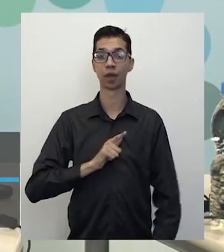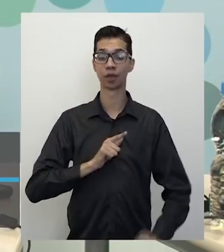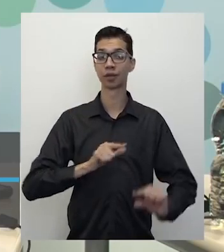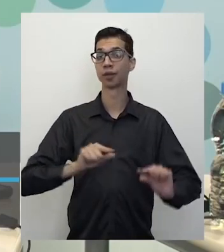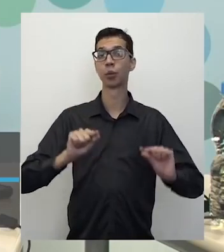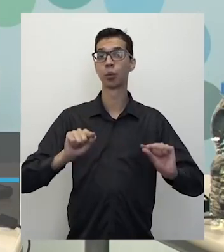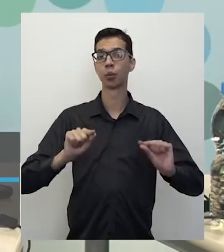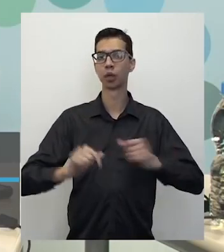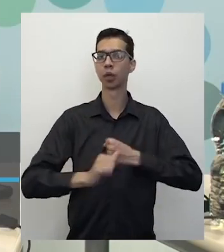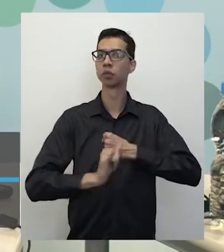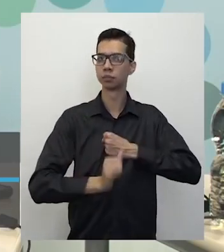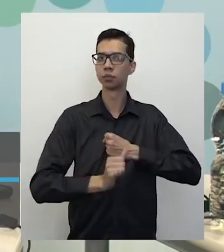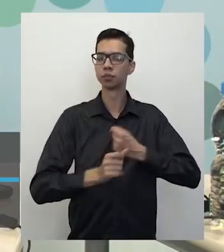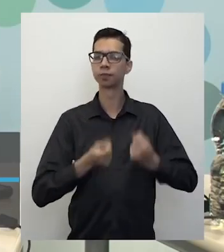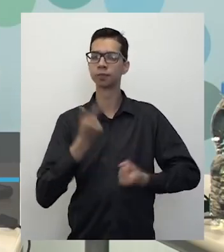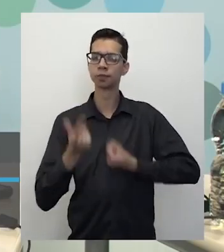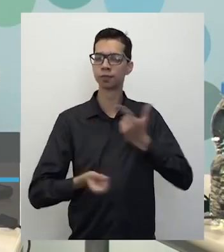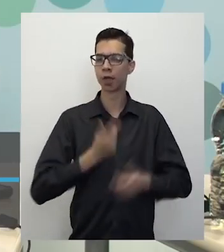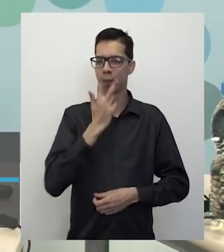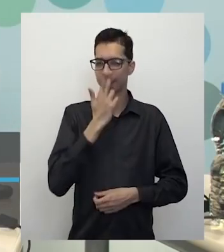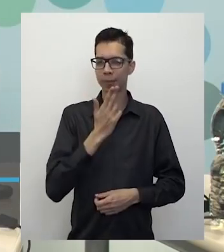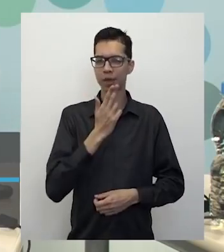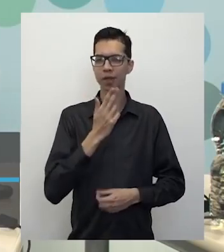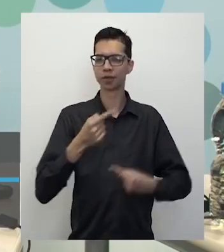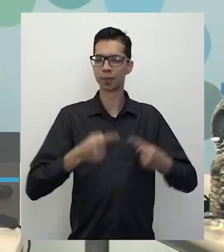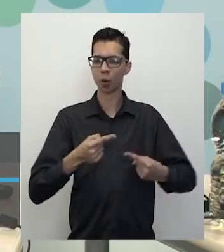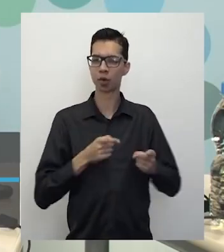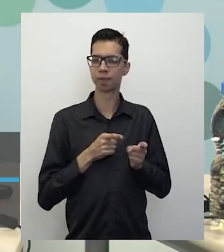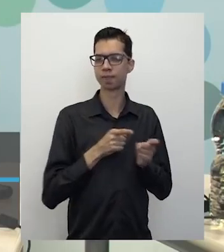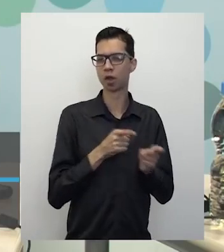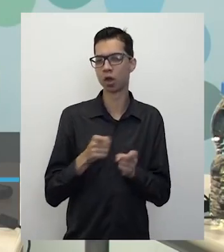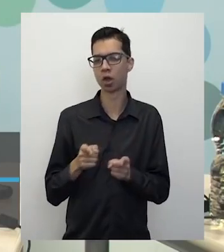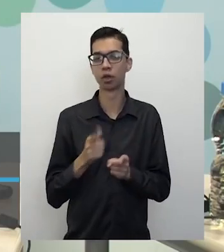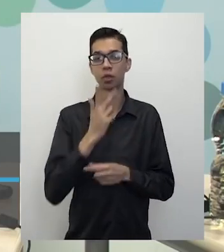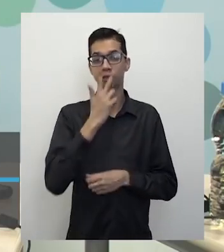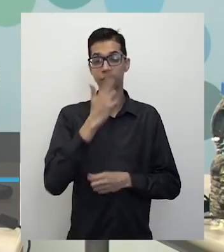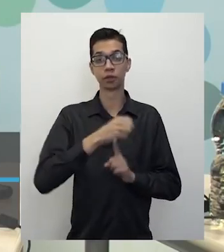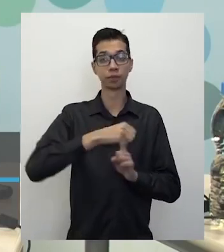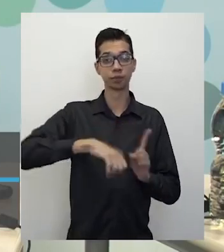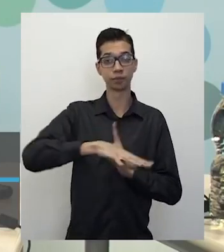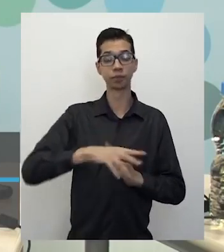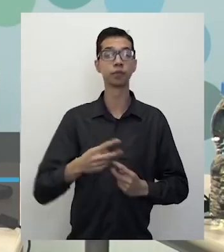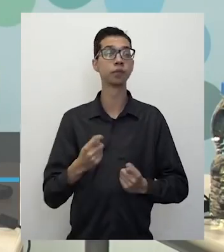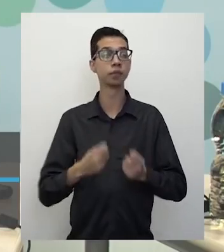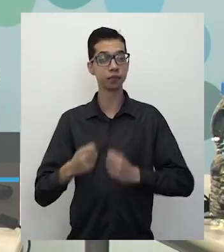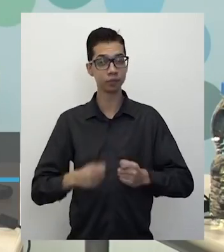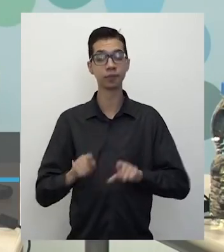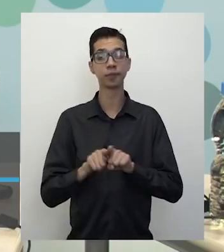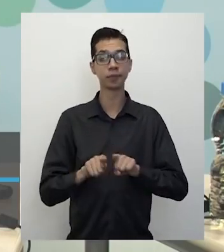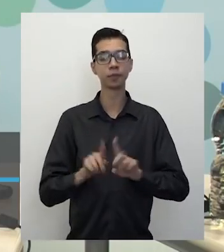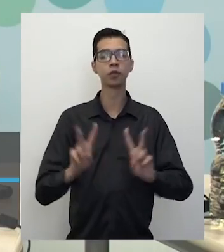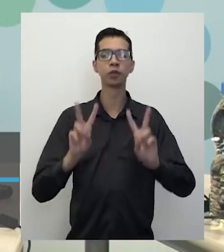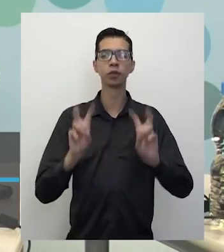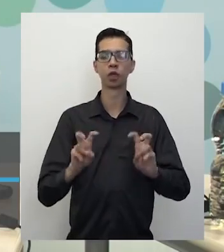crônicas que tem essa cutucadinha assim na política, na questão social, econômica, enfim. E por se tratar de